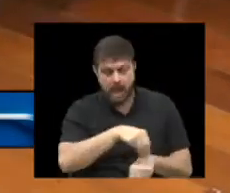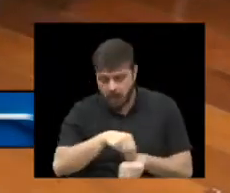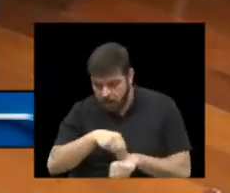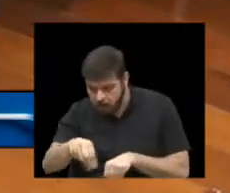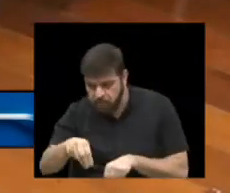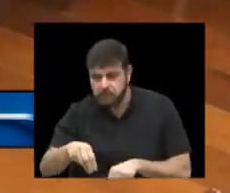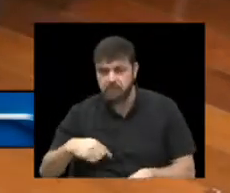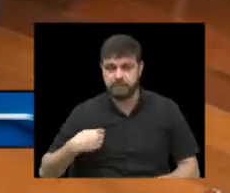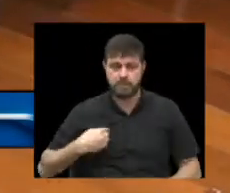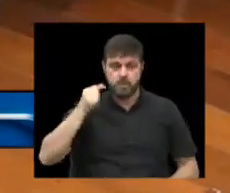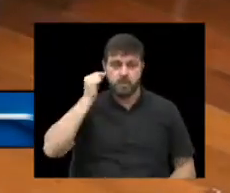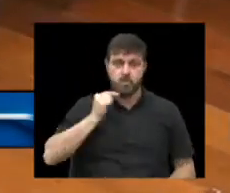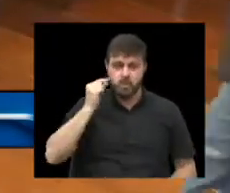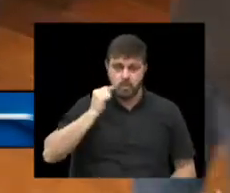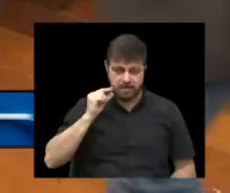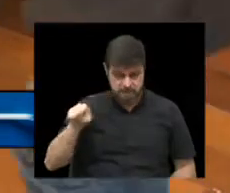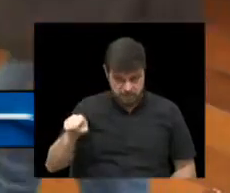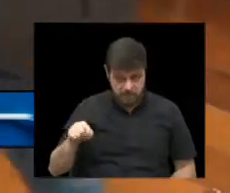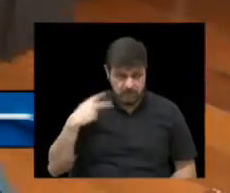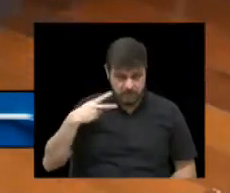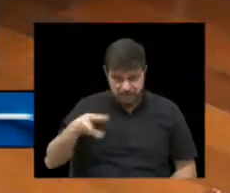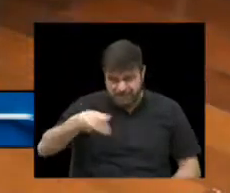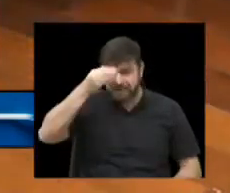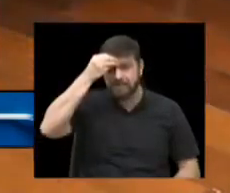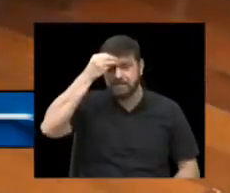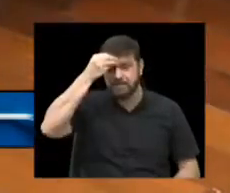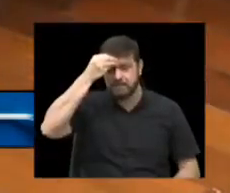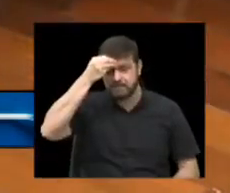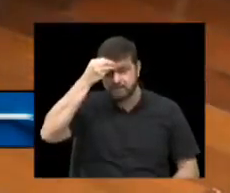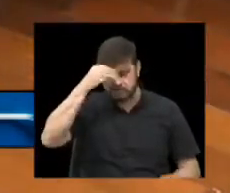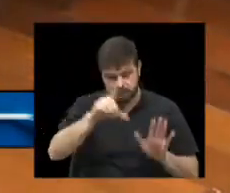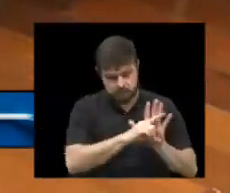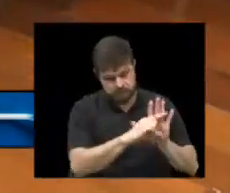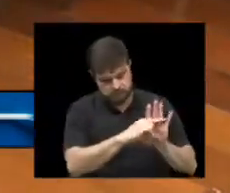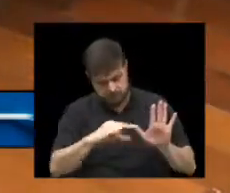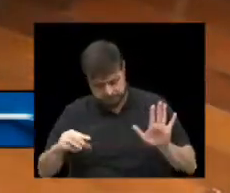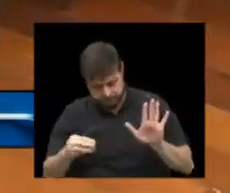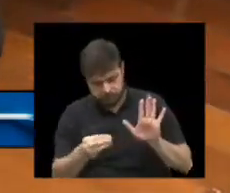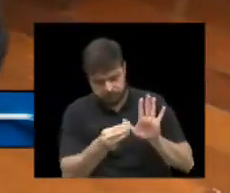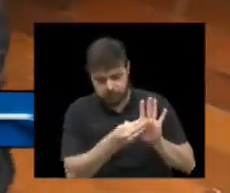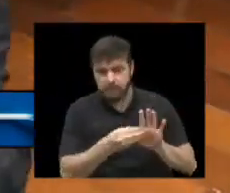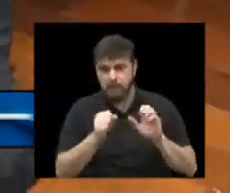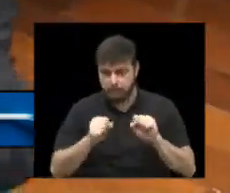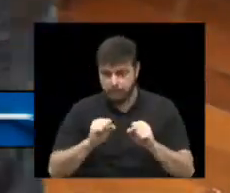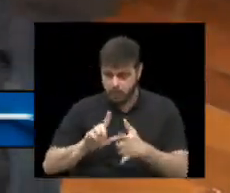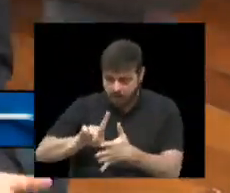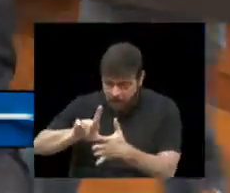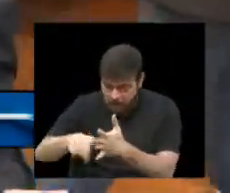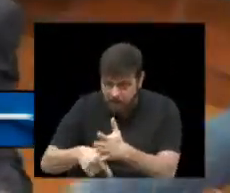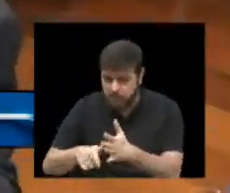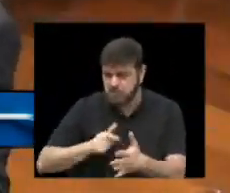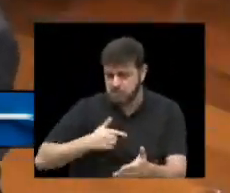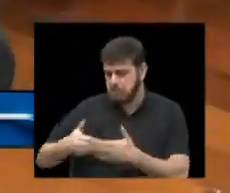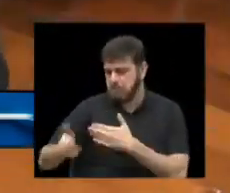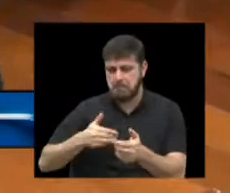Silva entendeu naquele momento que a gente falou disso. E as emendas poderão ser colocadas o quanto se quiserem. Isso é prerrogativa